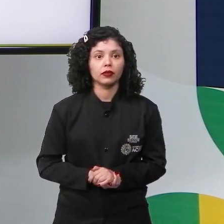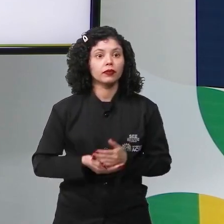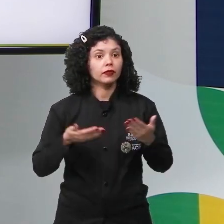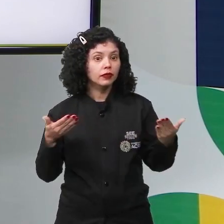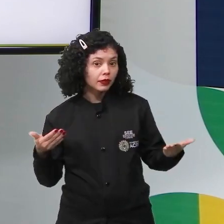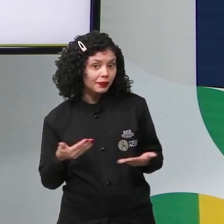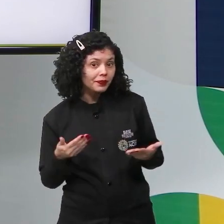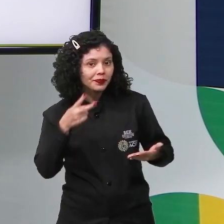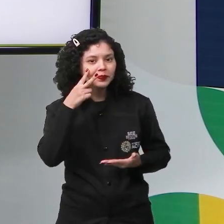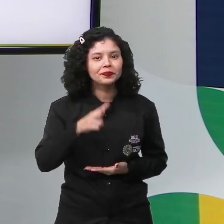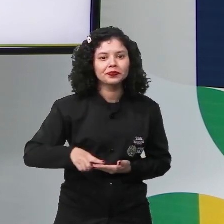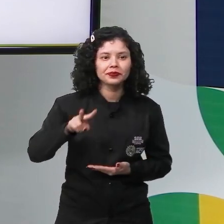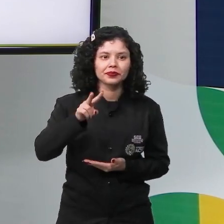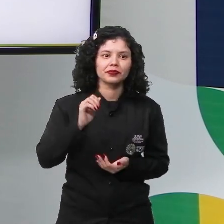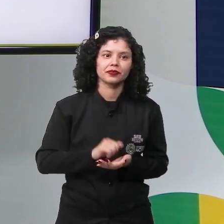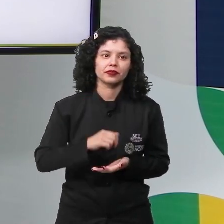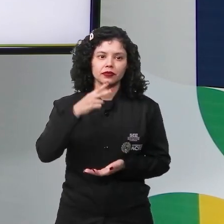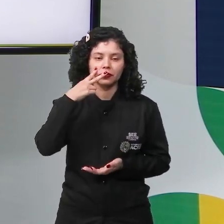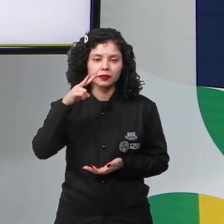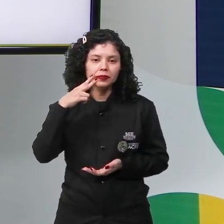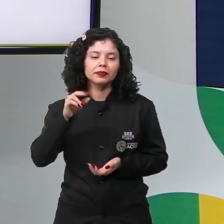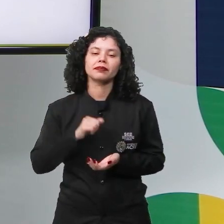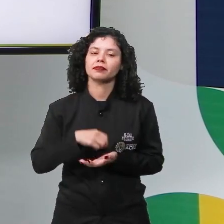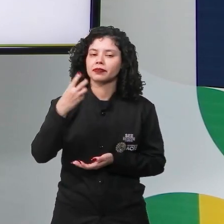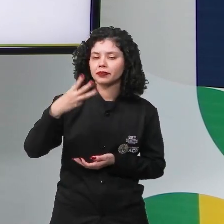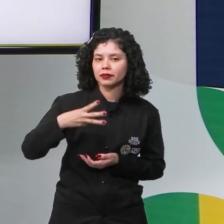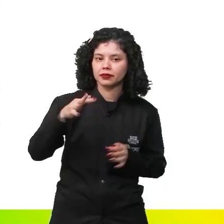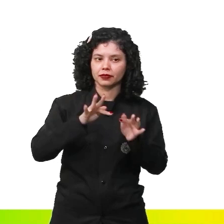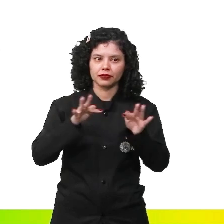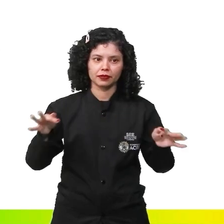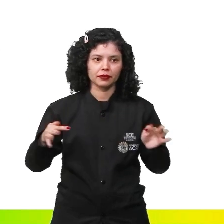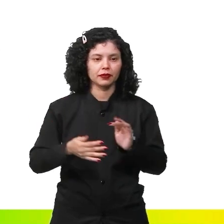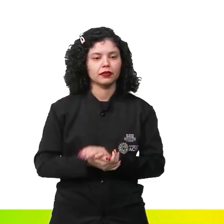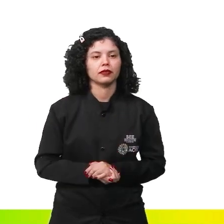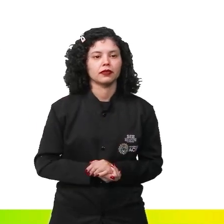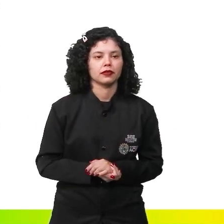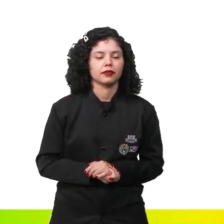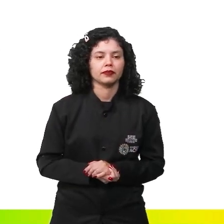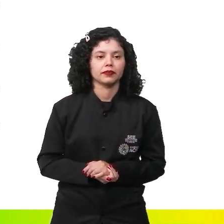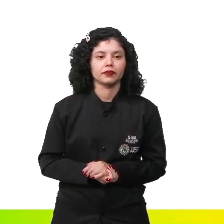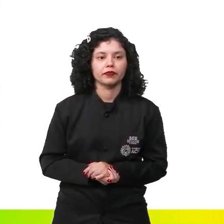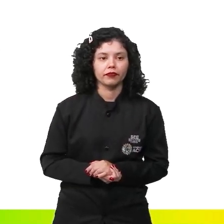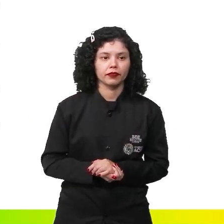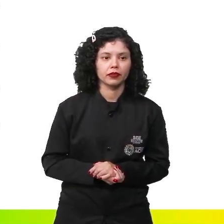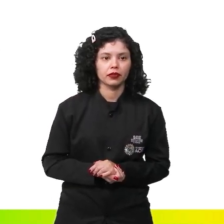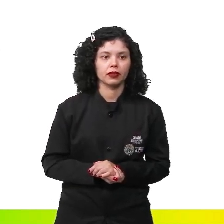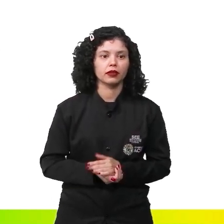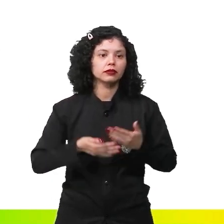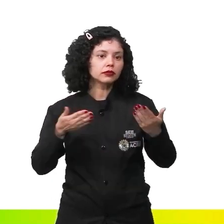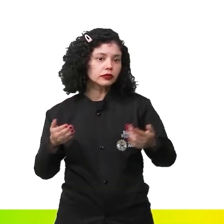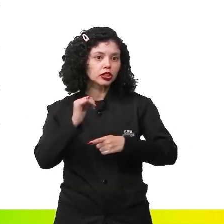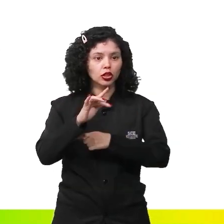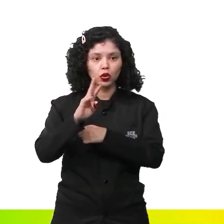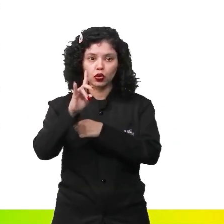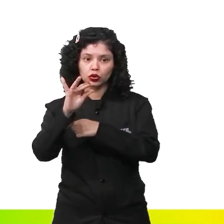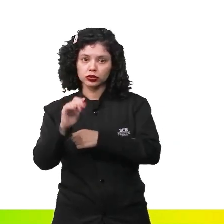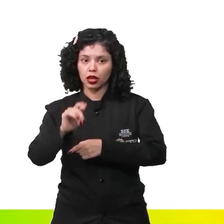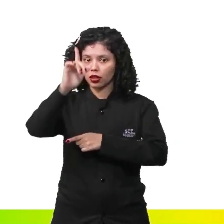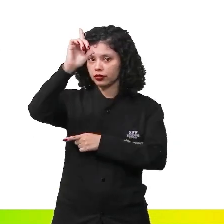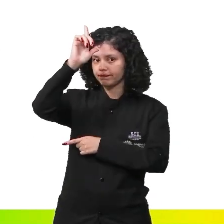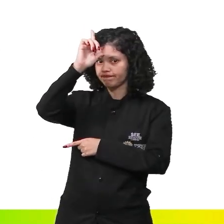Então, vamos visualizar e analisar agora a nossa terceira frase. Em tela, em A